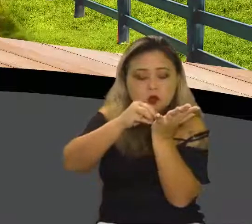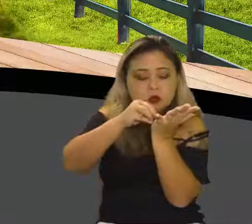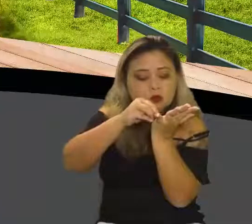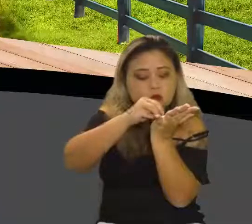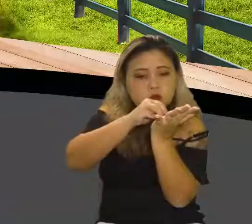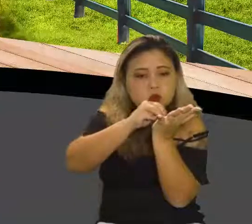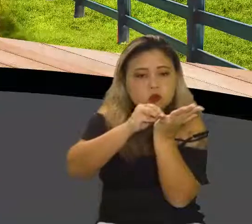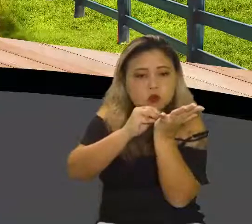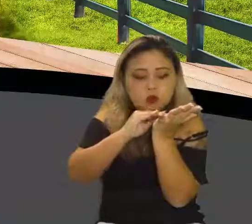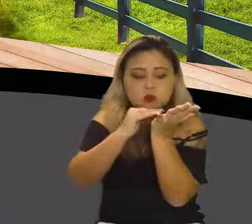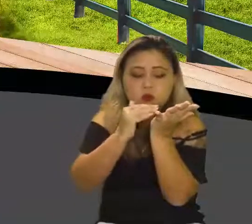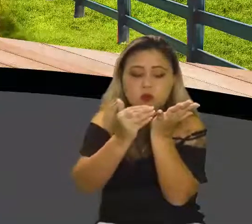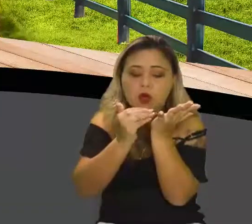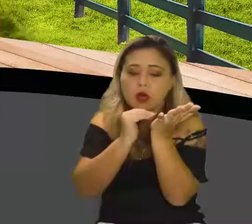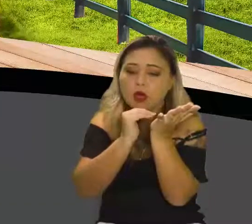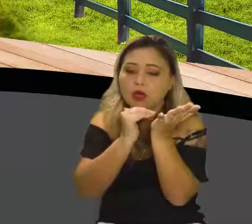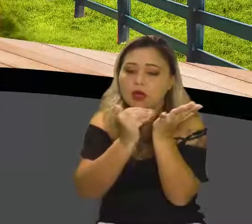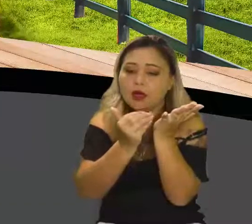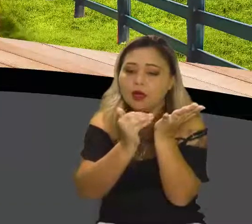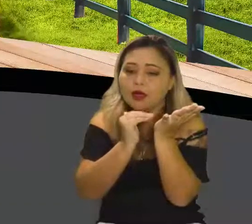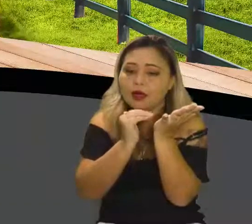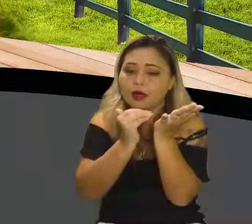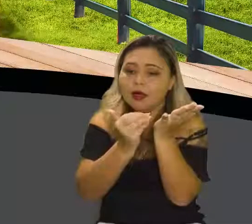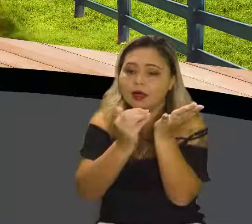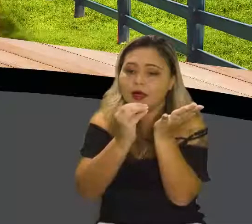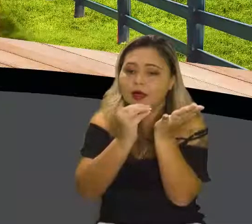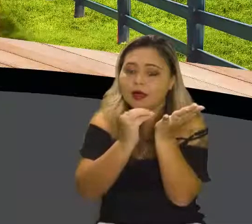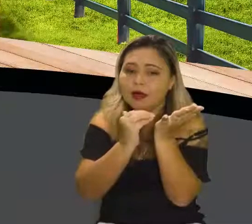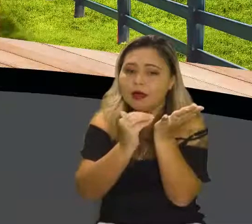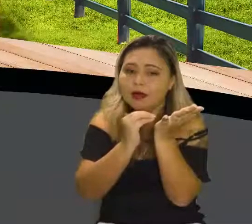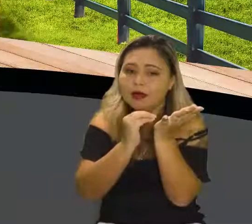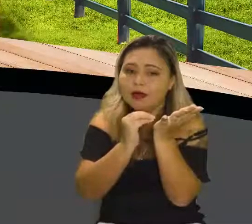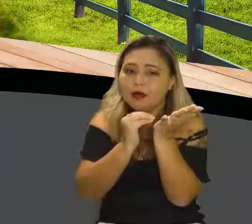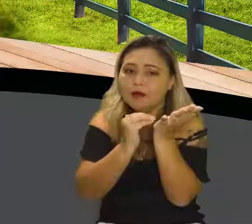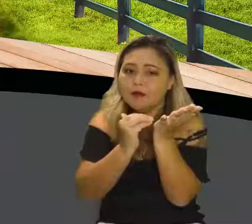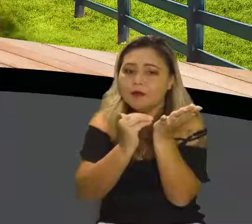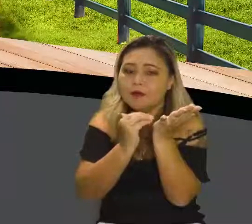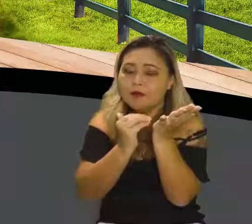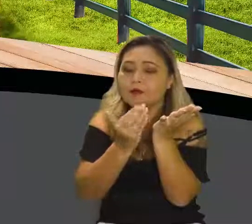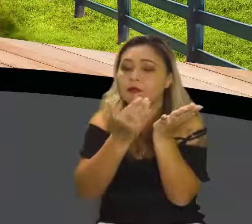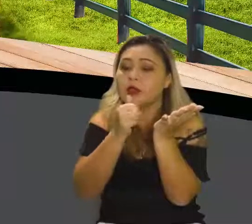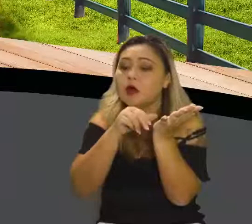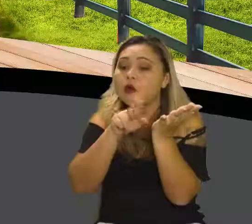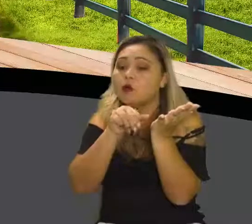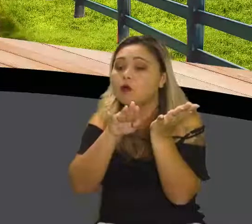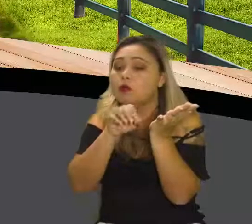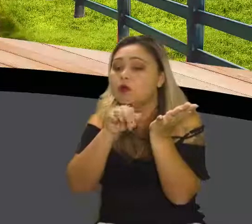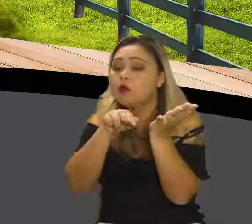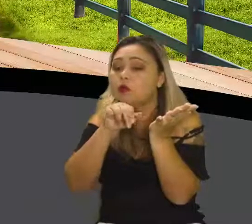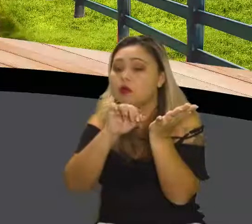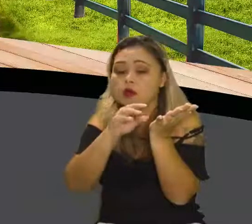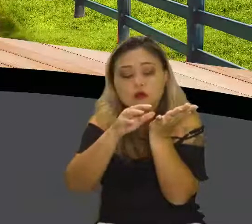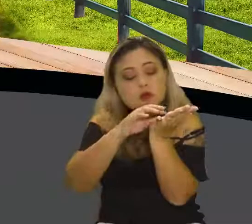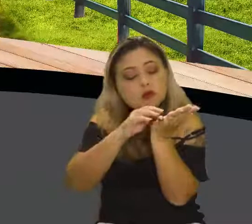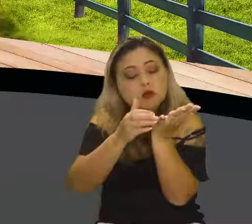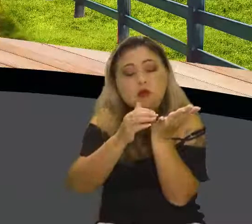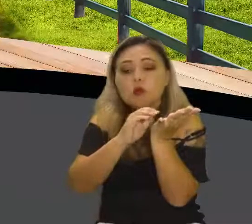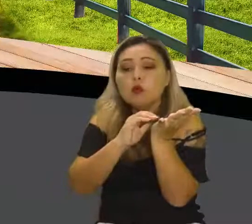a gente vê as camadas daquela parte clara, da albumina, parte clara do